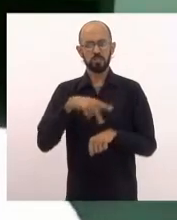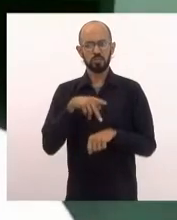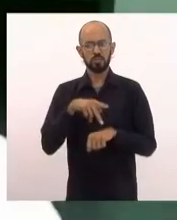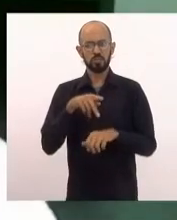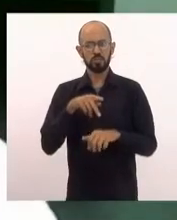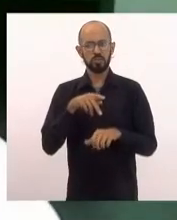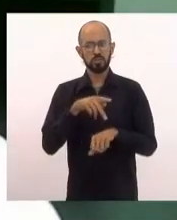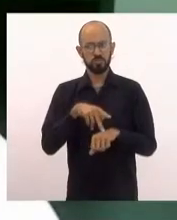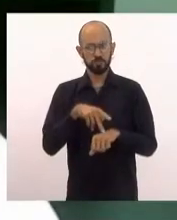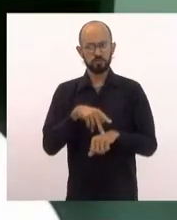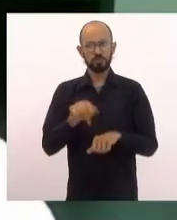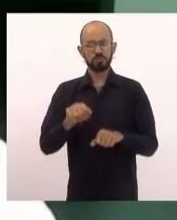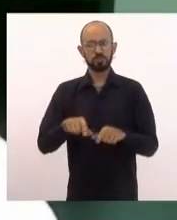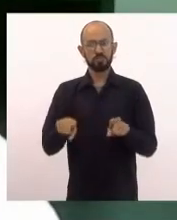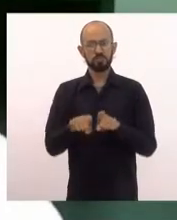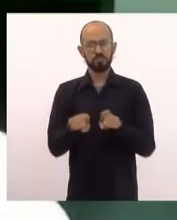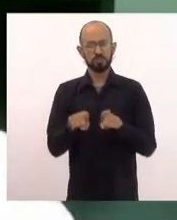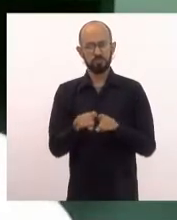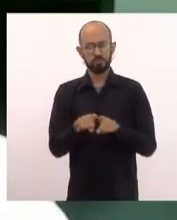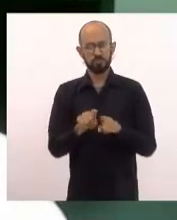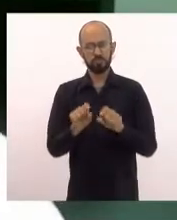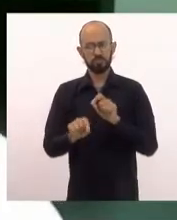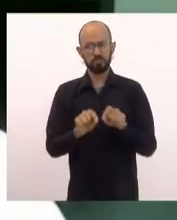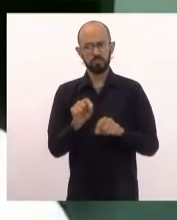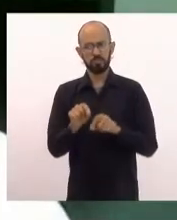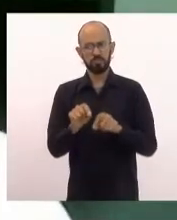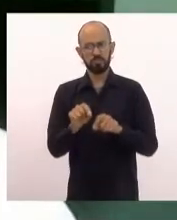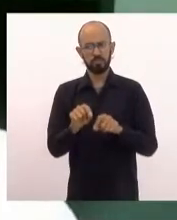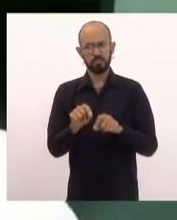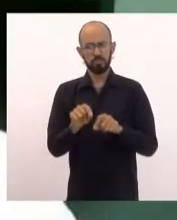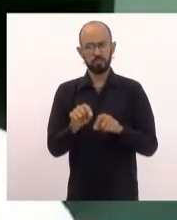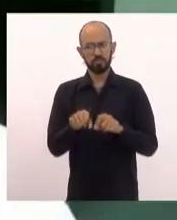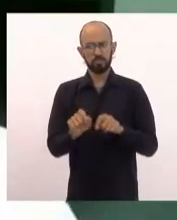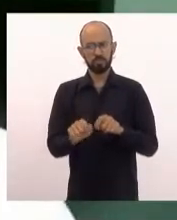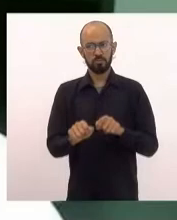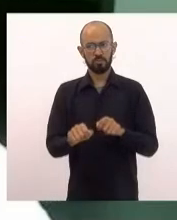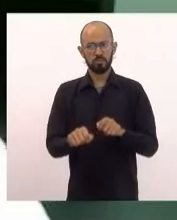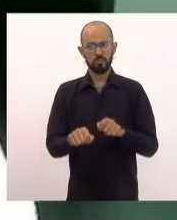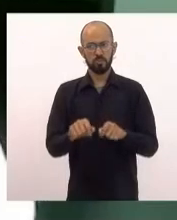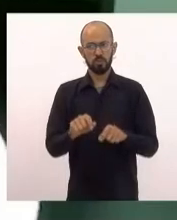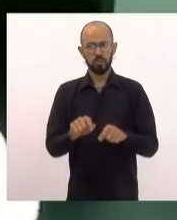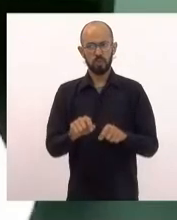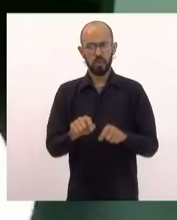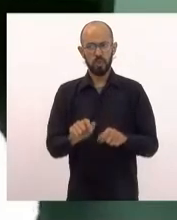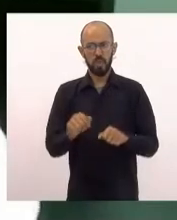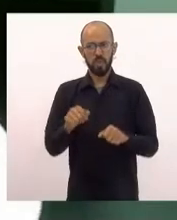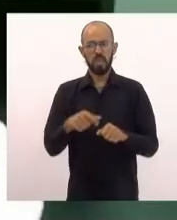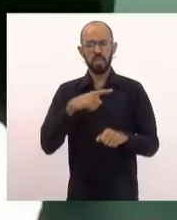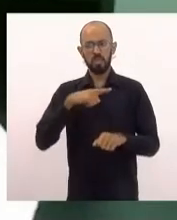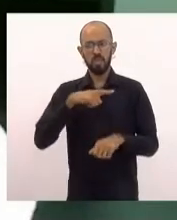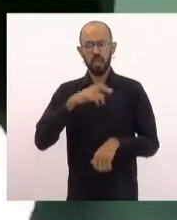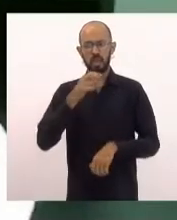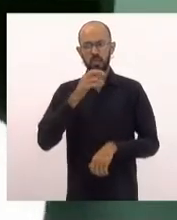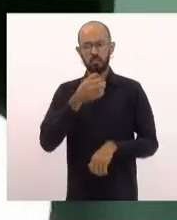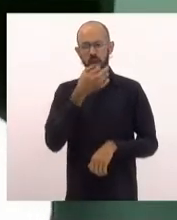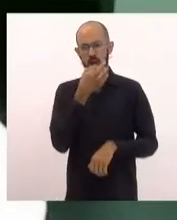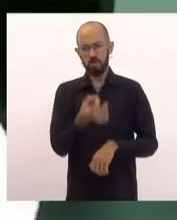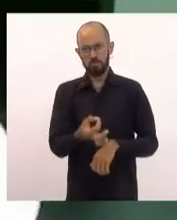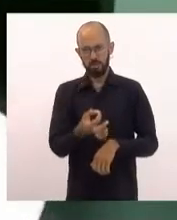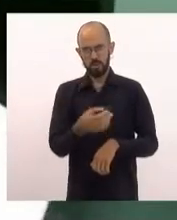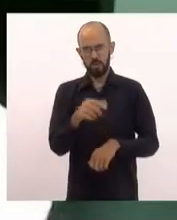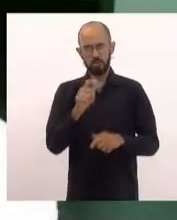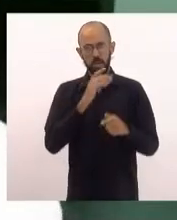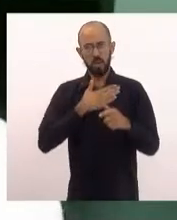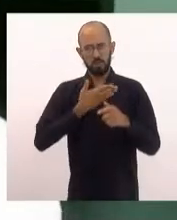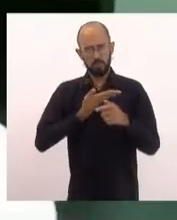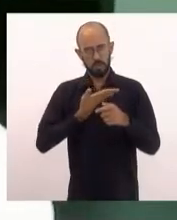amigos e aos familiares de Moise. Acabo de ler, inclusive no Twitter, um relato do meu amigo jornalista